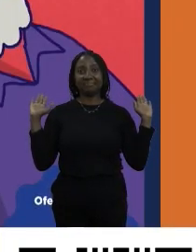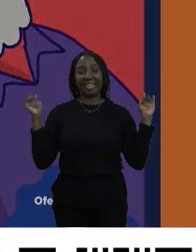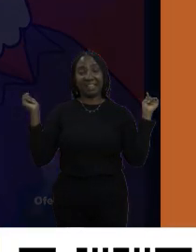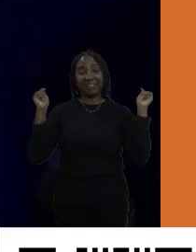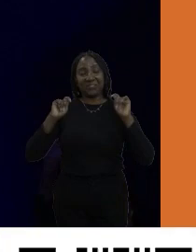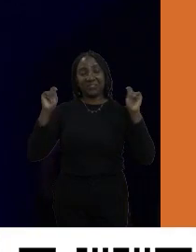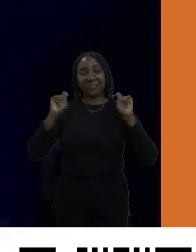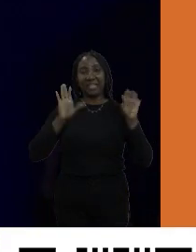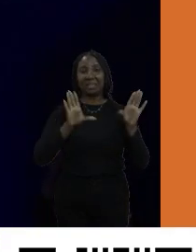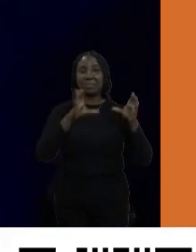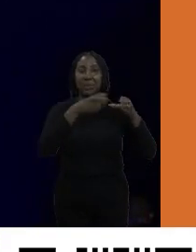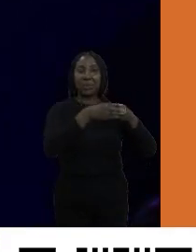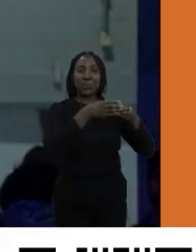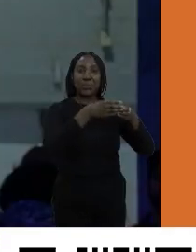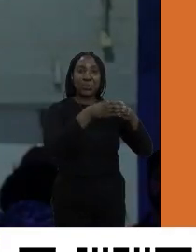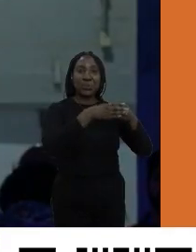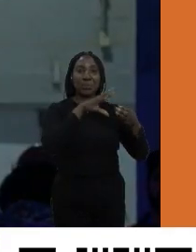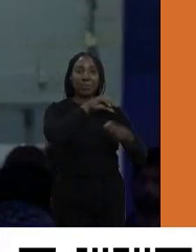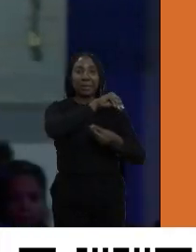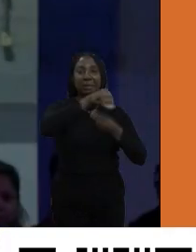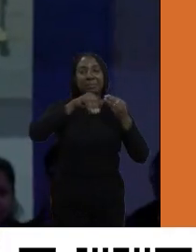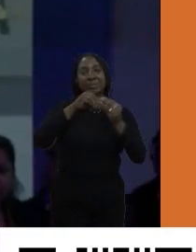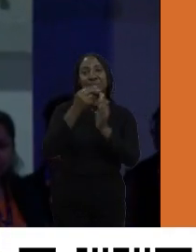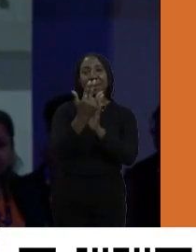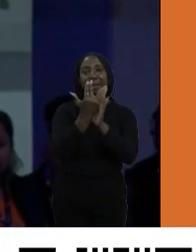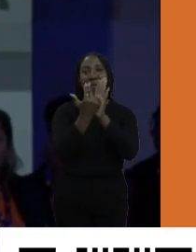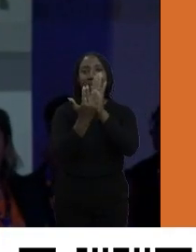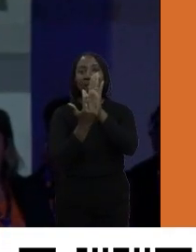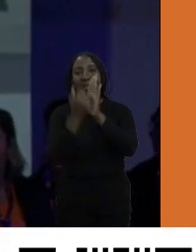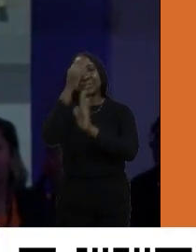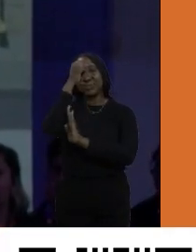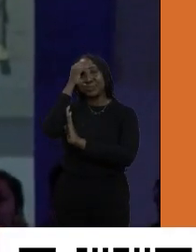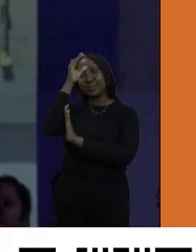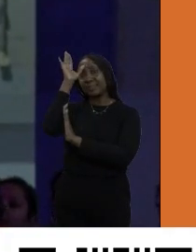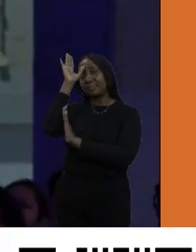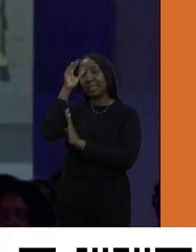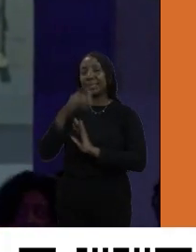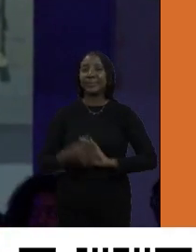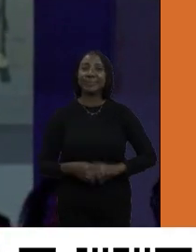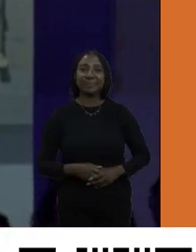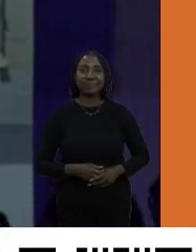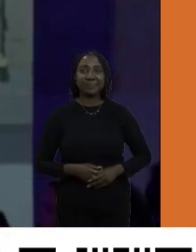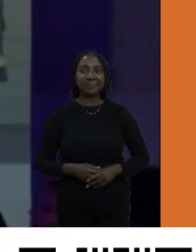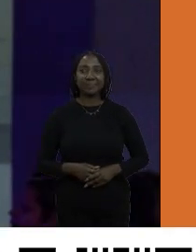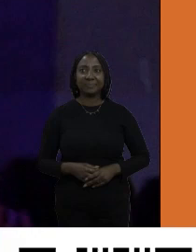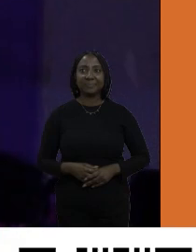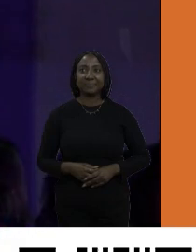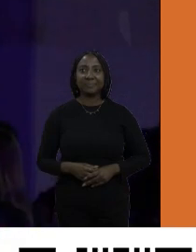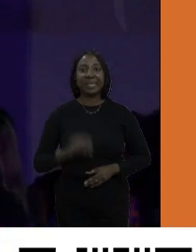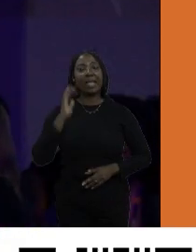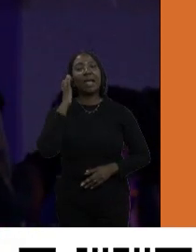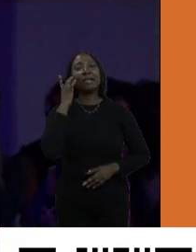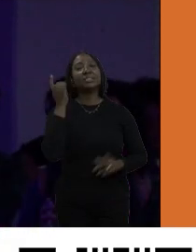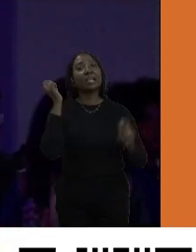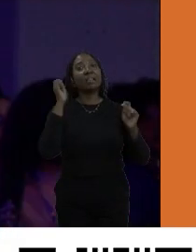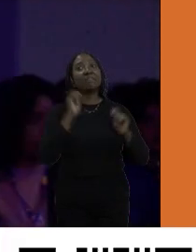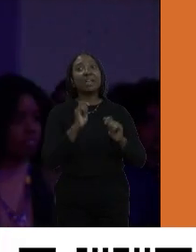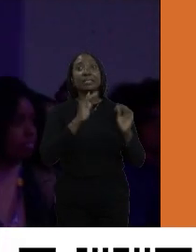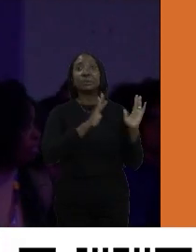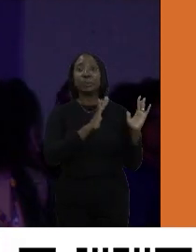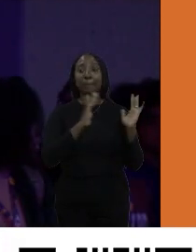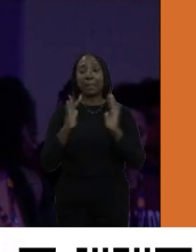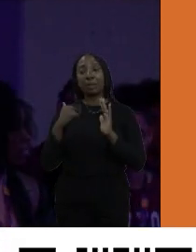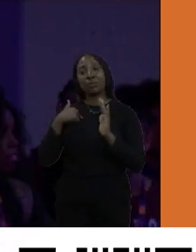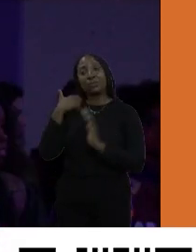atômico. 10. Misturando eu ar. Eu adoro isso, sabia? É muito bacana. Sensacional. Você acredita que eles fazem isso no tempo que você tá falando?